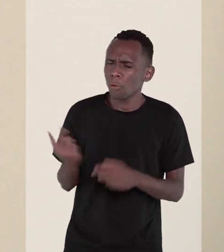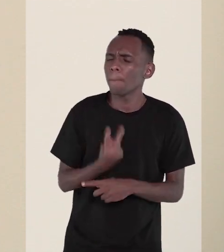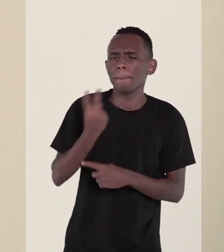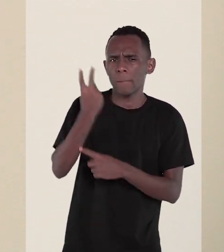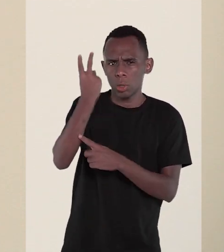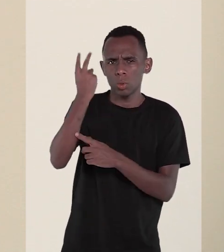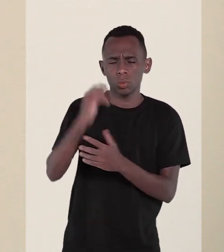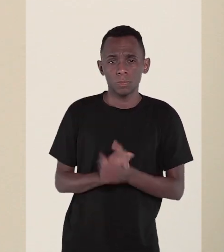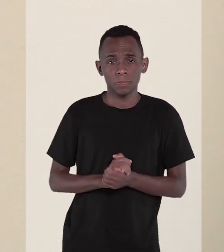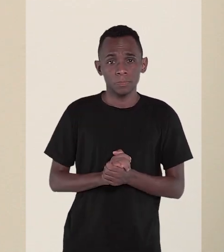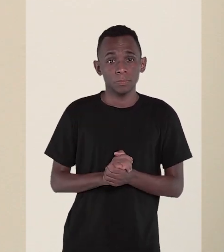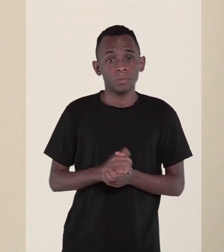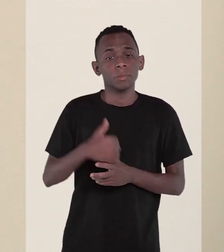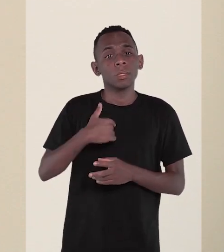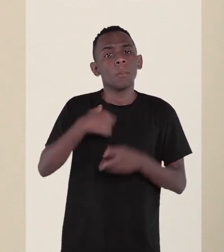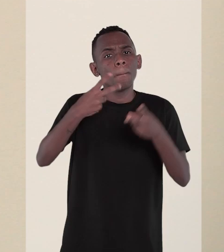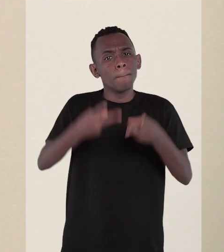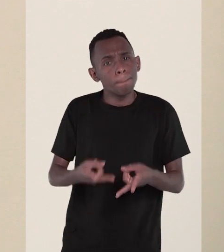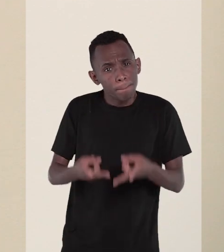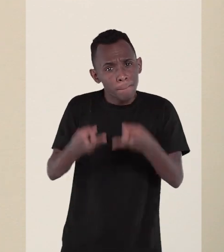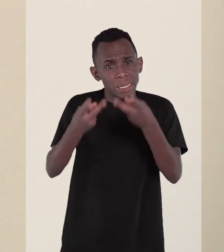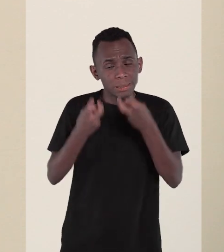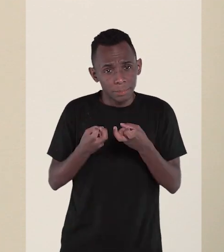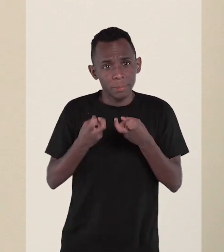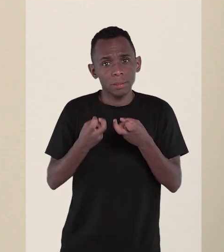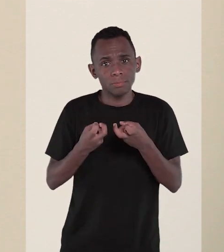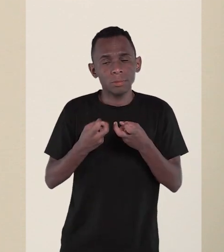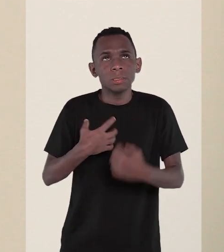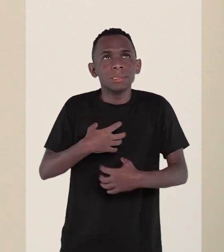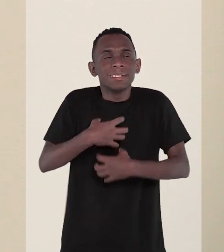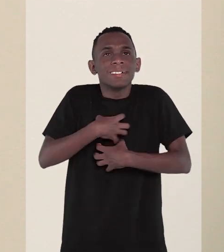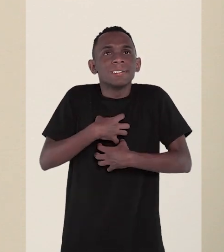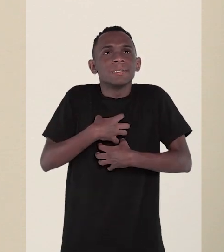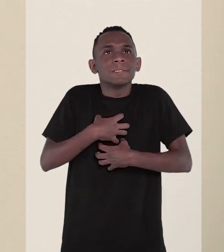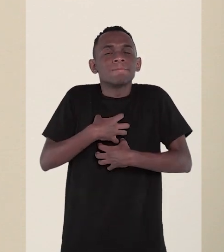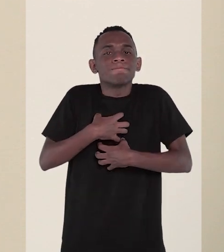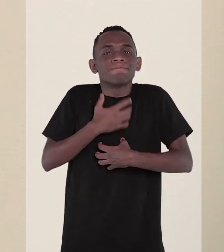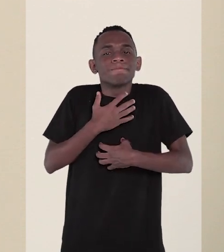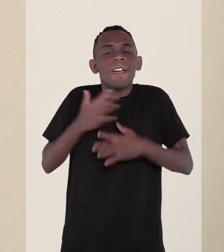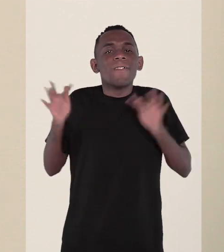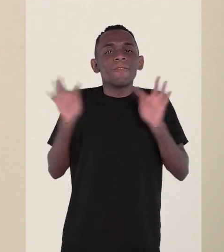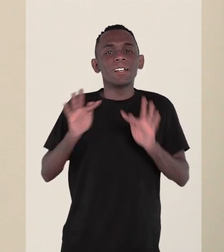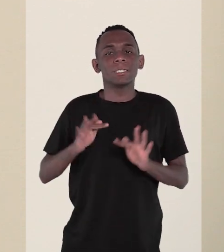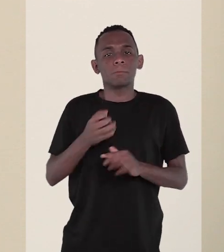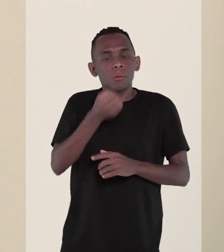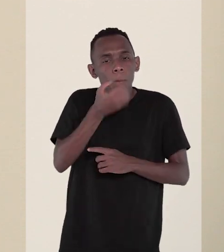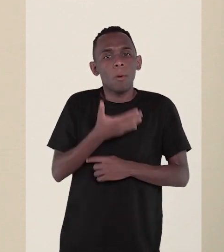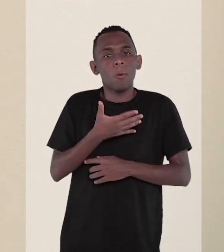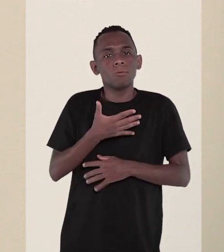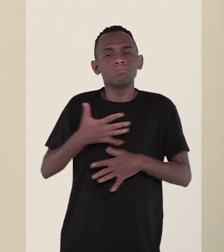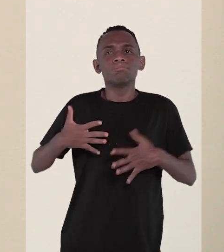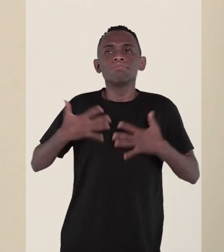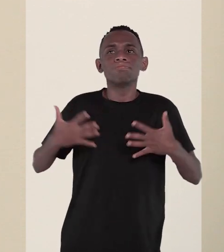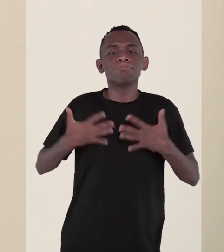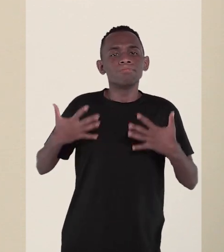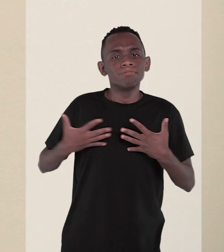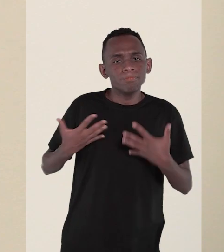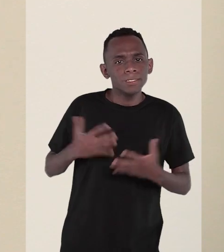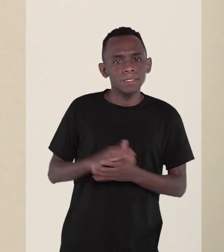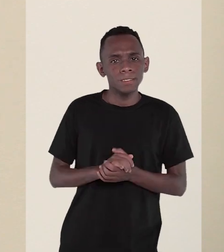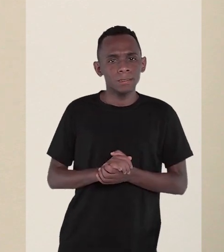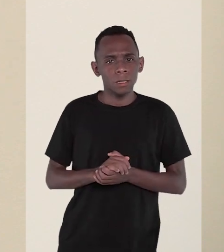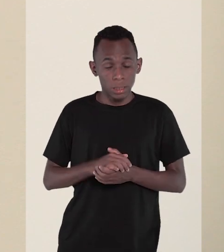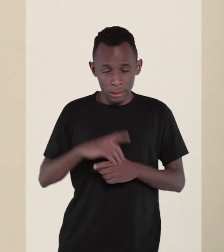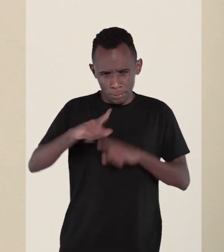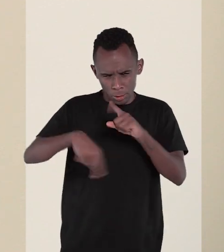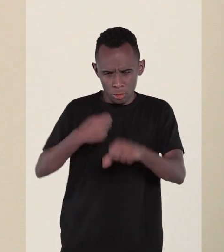muito rico para mim. E aí eu vi que aquilo me dava prazer. E aquilo ficou